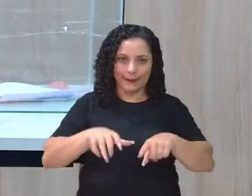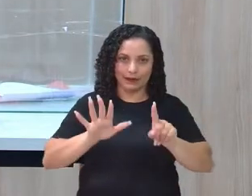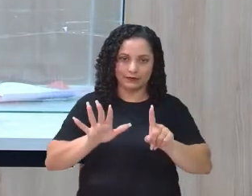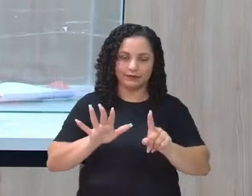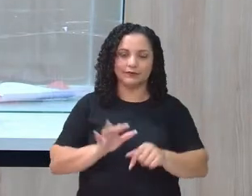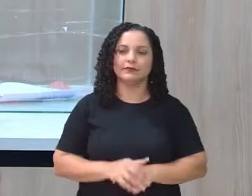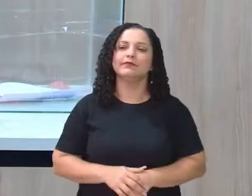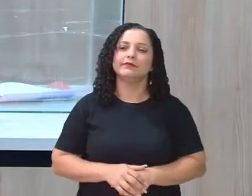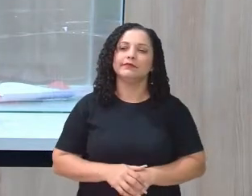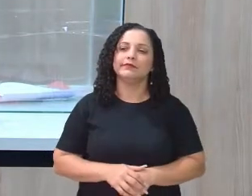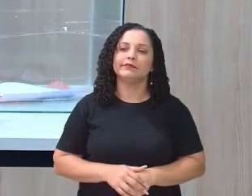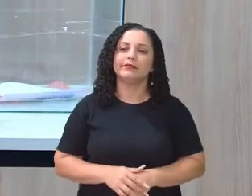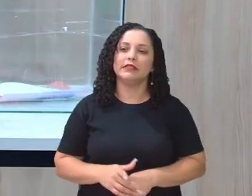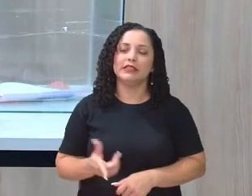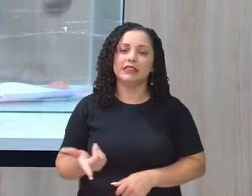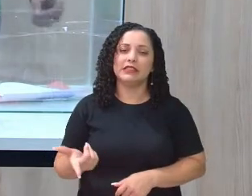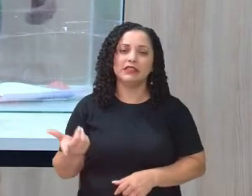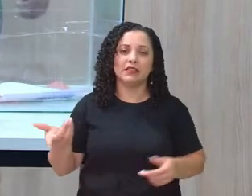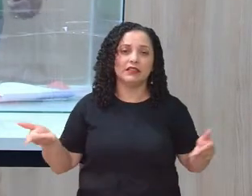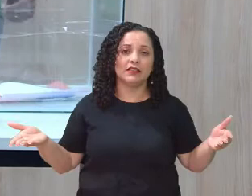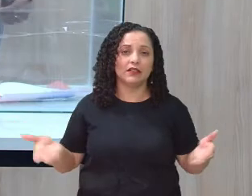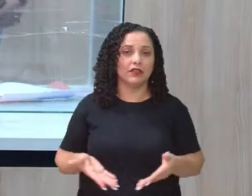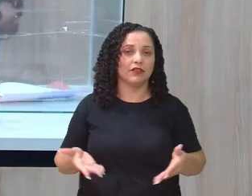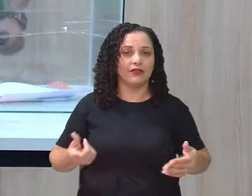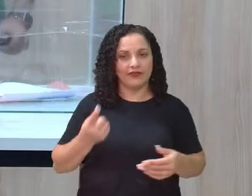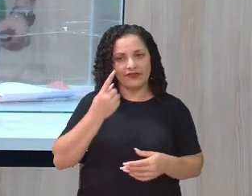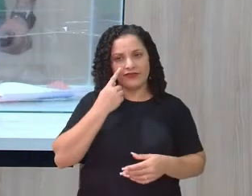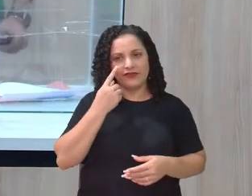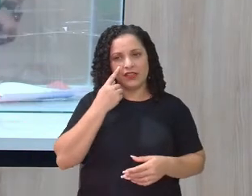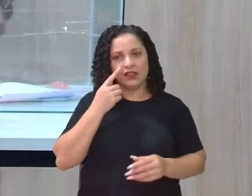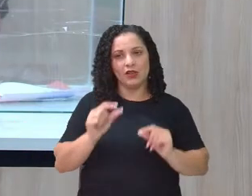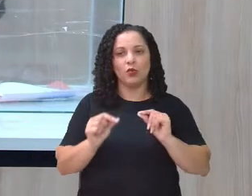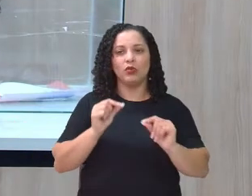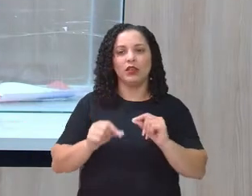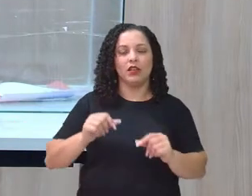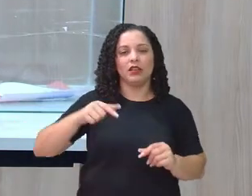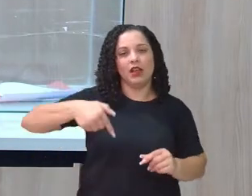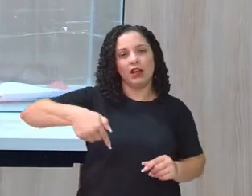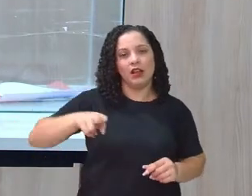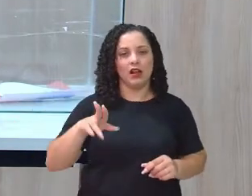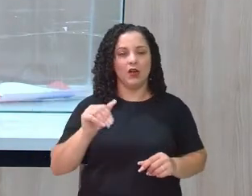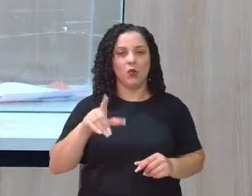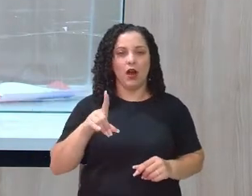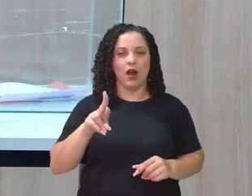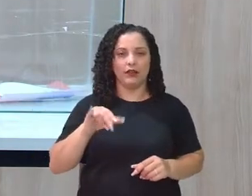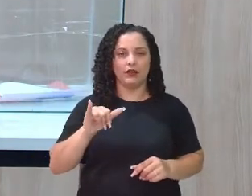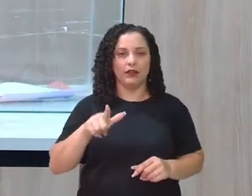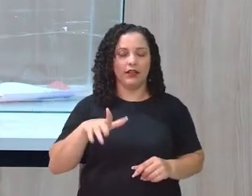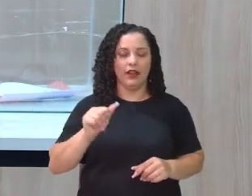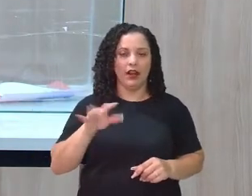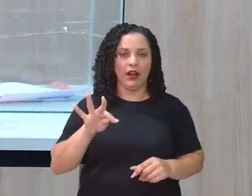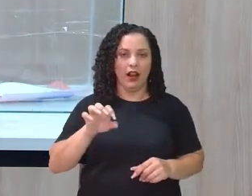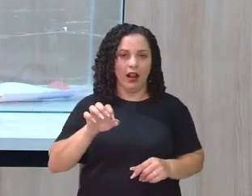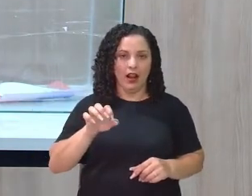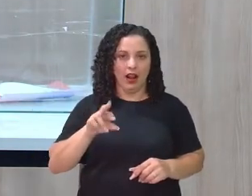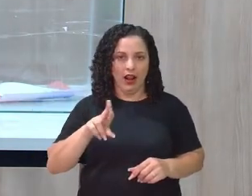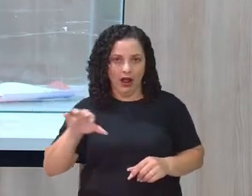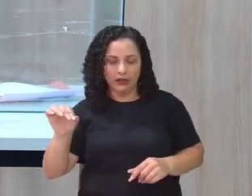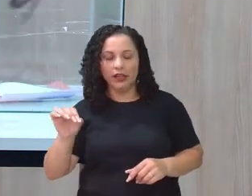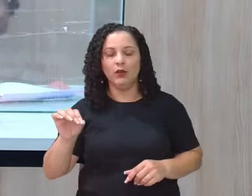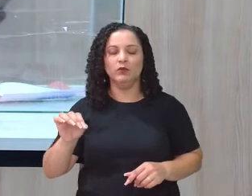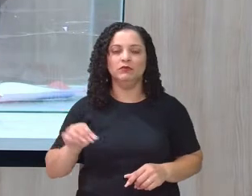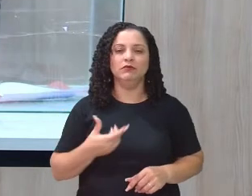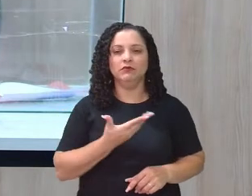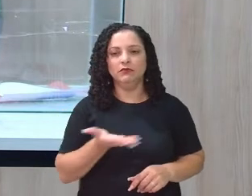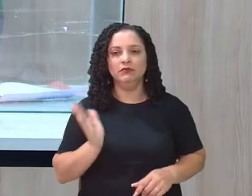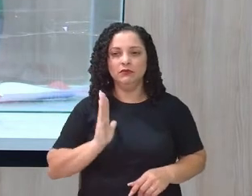você em relação ao quadrilátero, tá? Porque como a gente já conhece alguns quadriláteros notáveis,